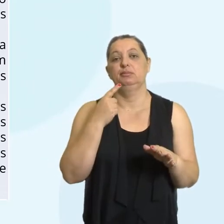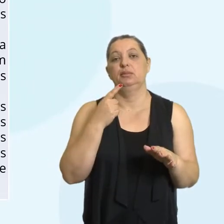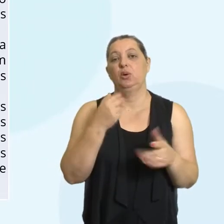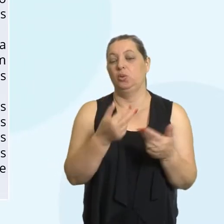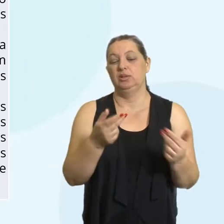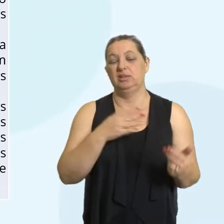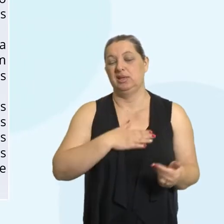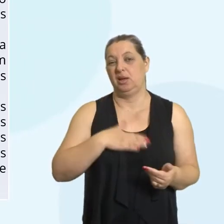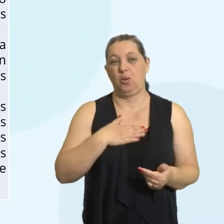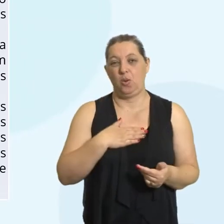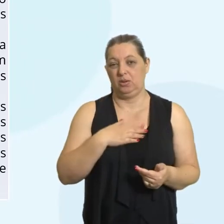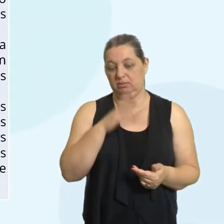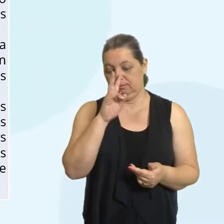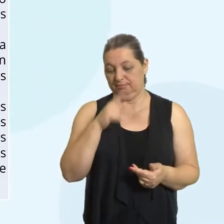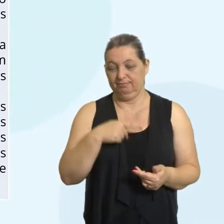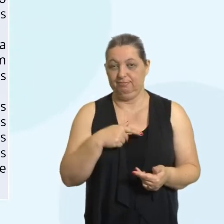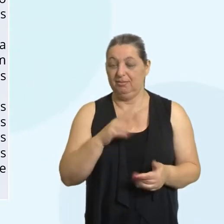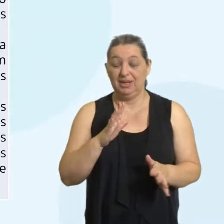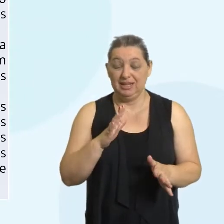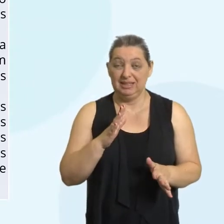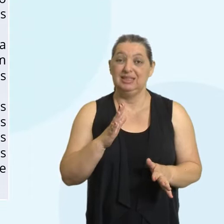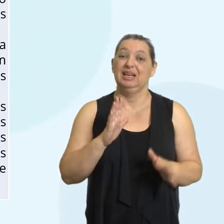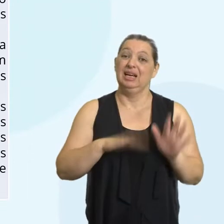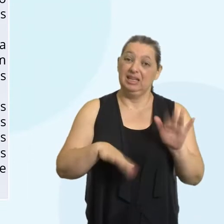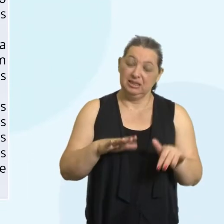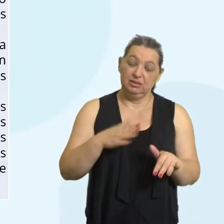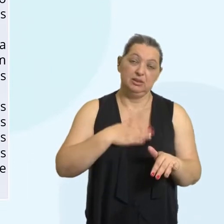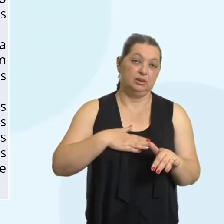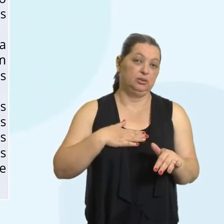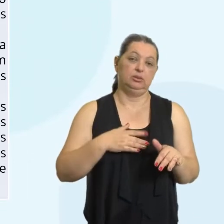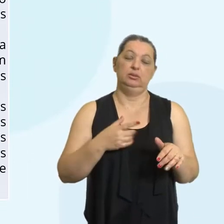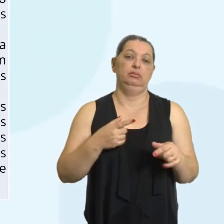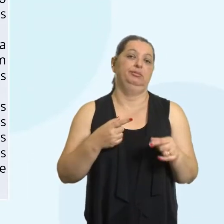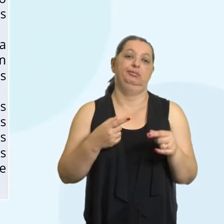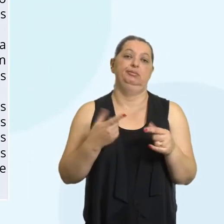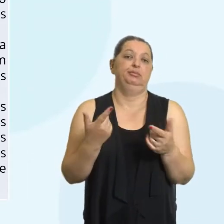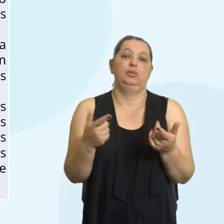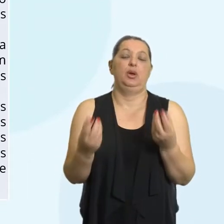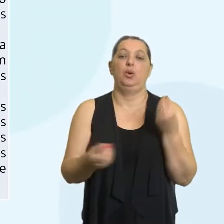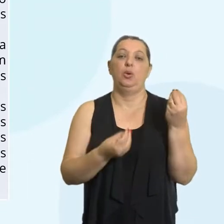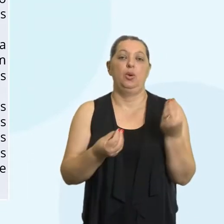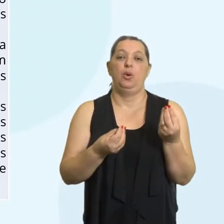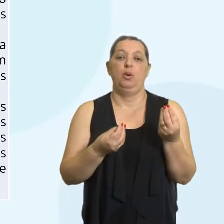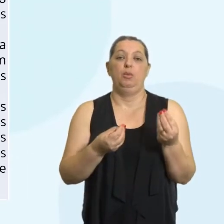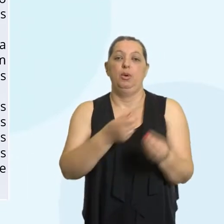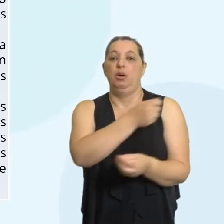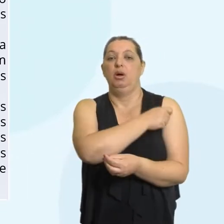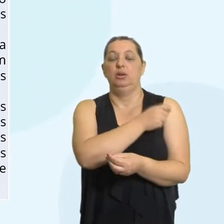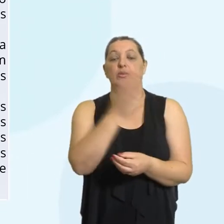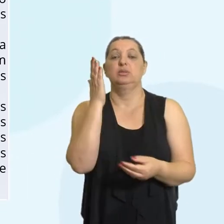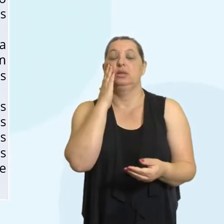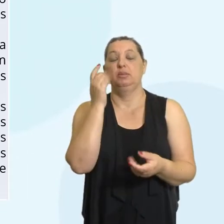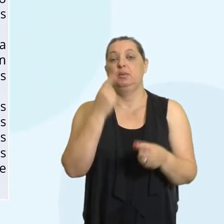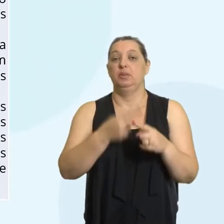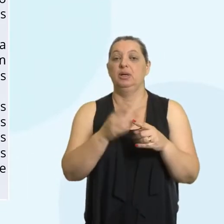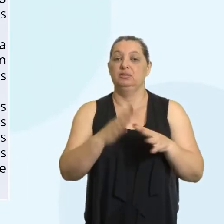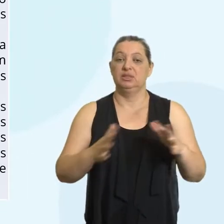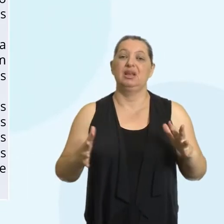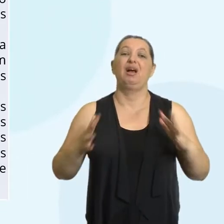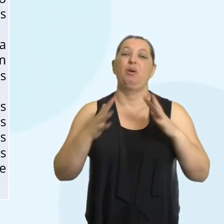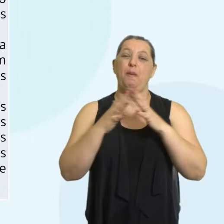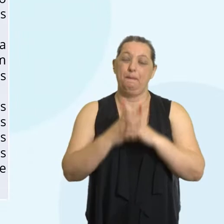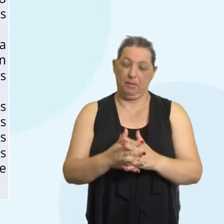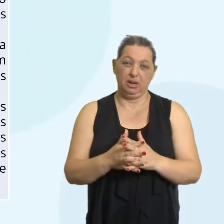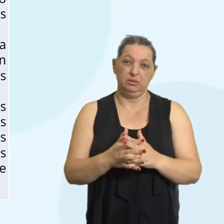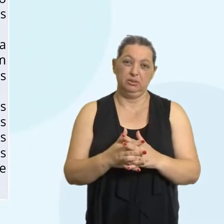gosta mas às vezes o que a gente gosta ainda tá fora da complexidade porque o aluno do que o estudante consegue acompanhar naquele momento Então